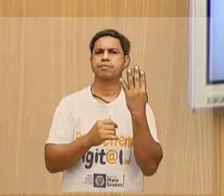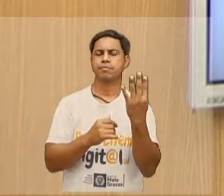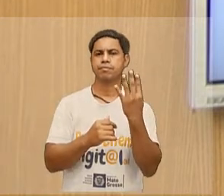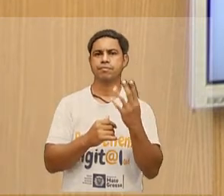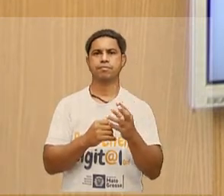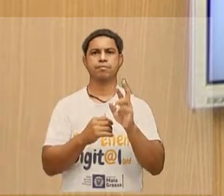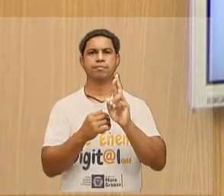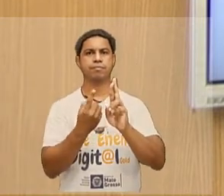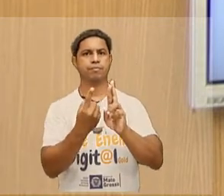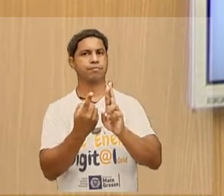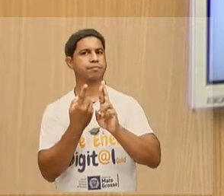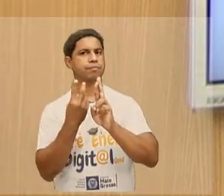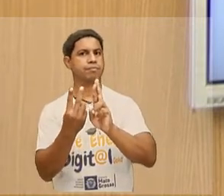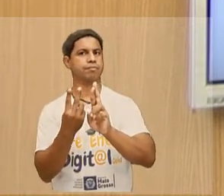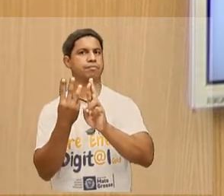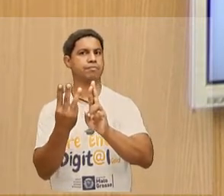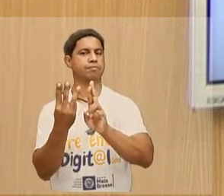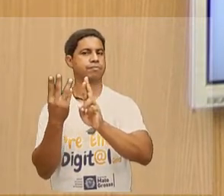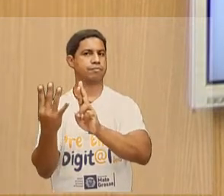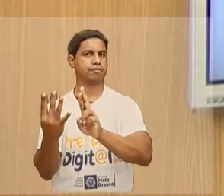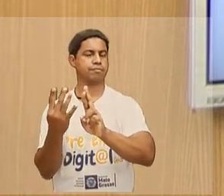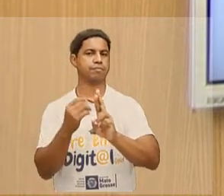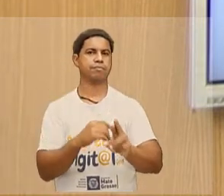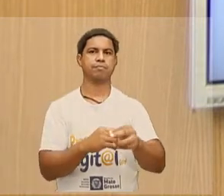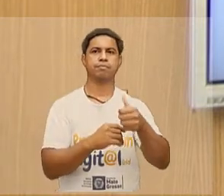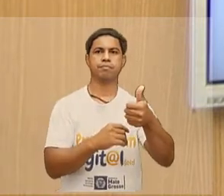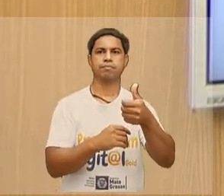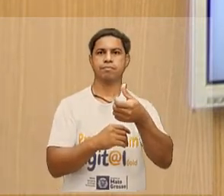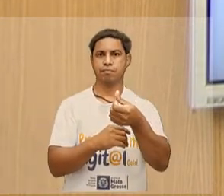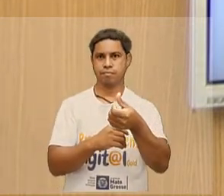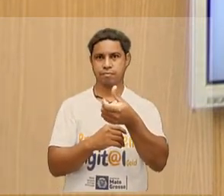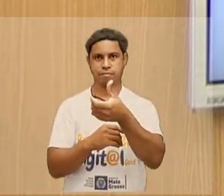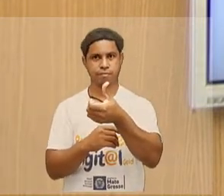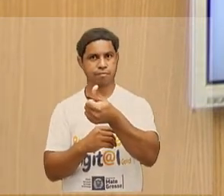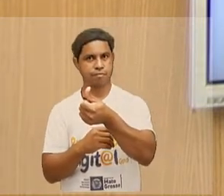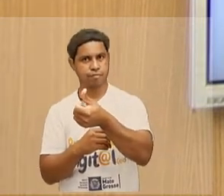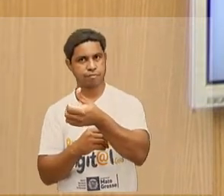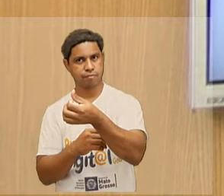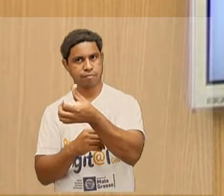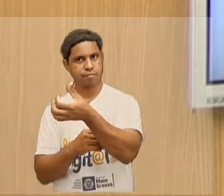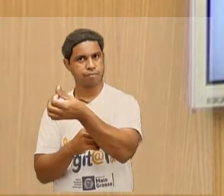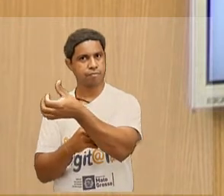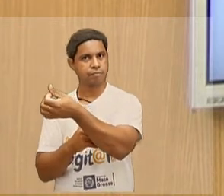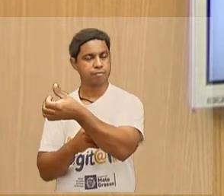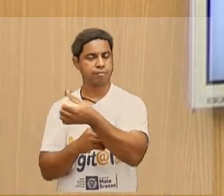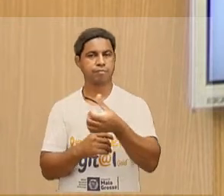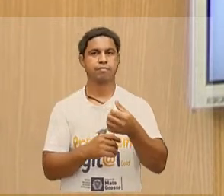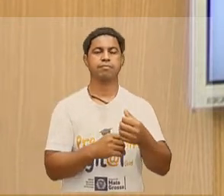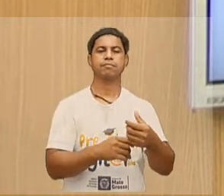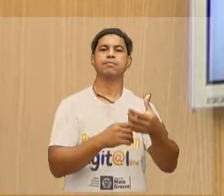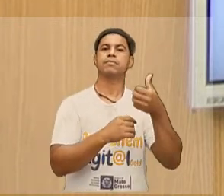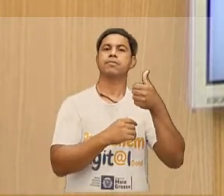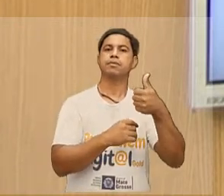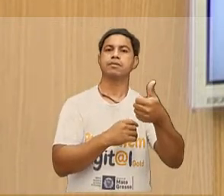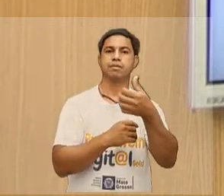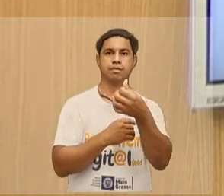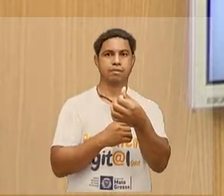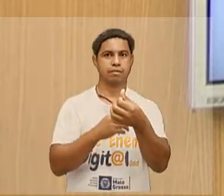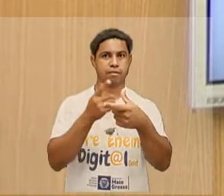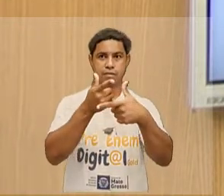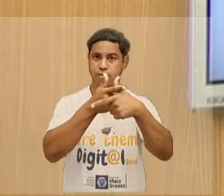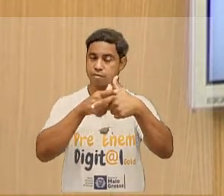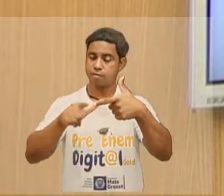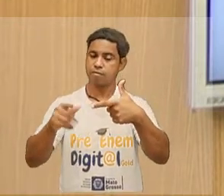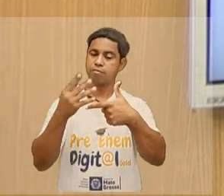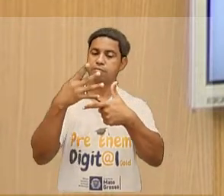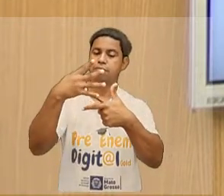R4. Por exemplo, 16 ohms, 16 ohms, 16 ohms, 16 ohms. 16 dividido por 4. É rápido.